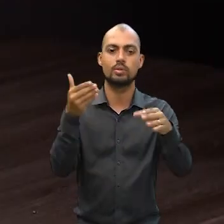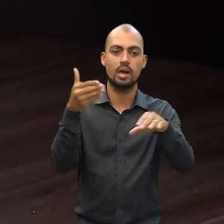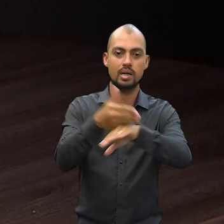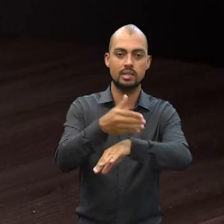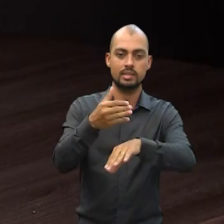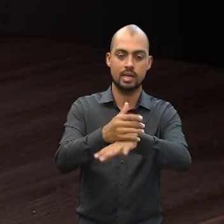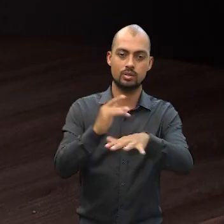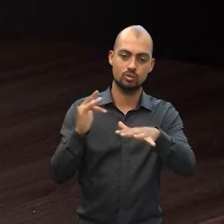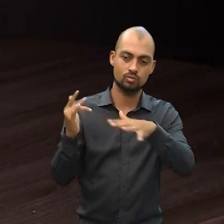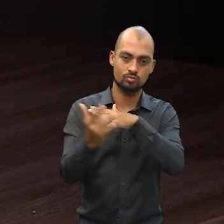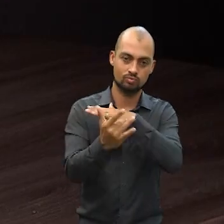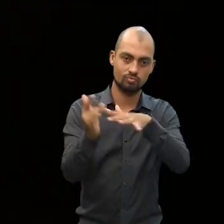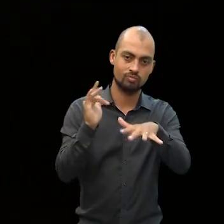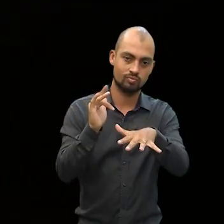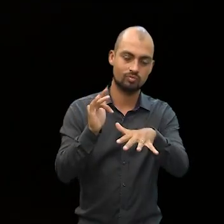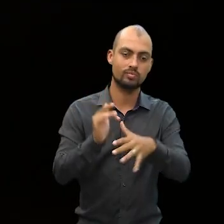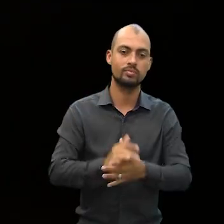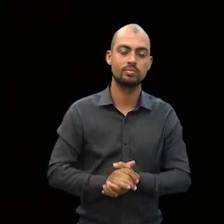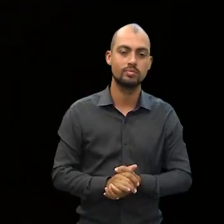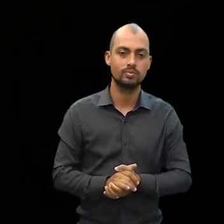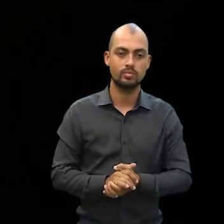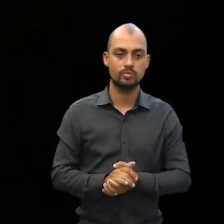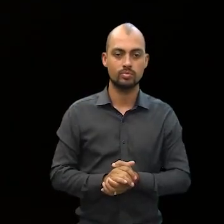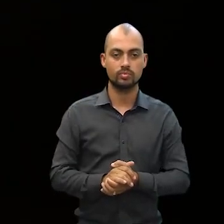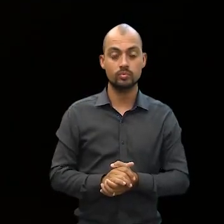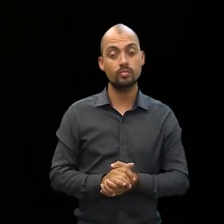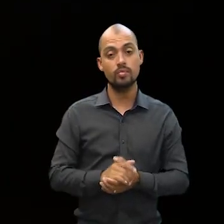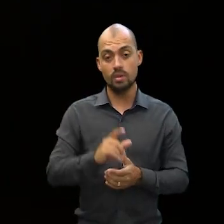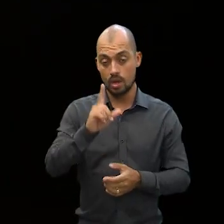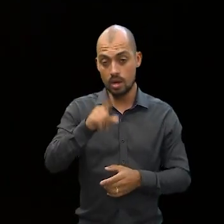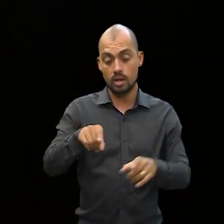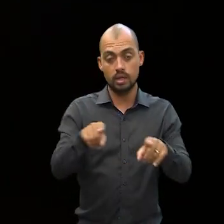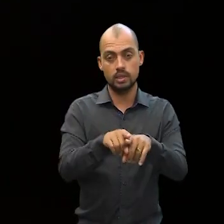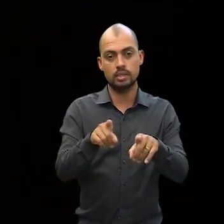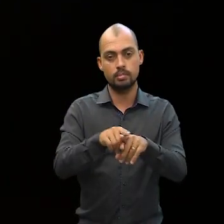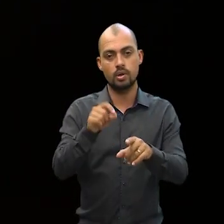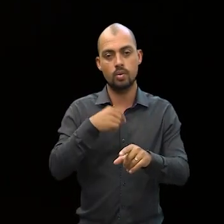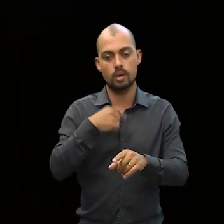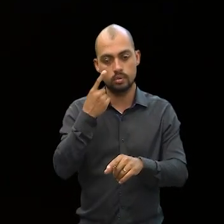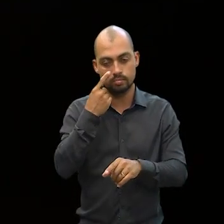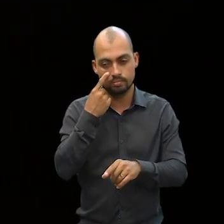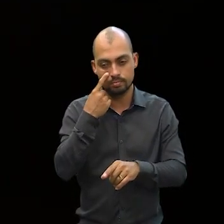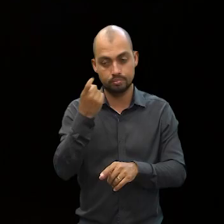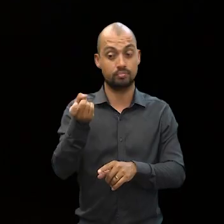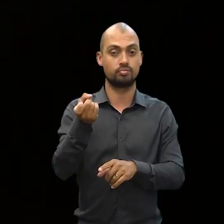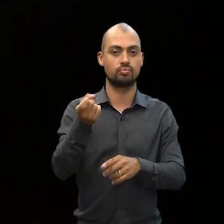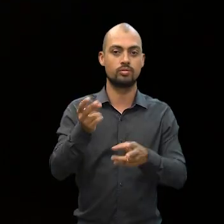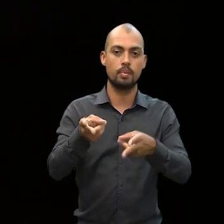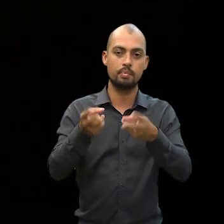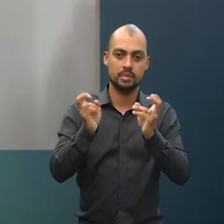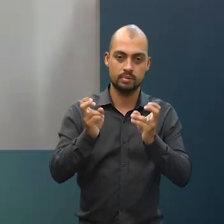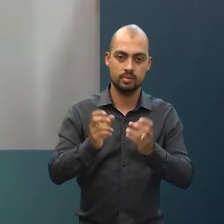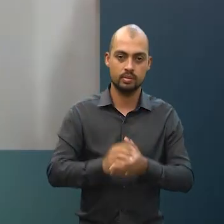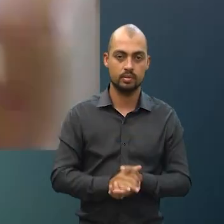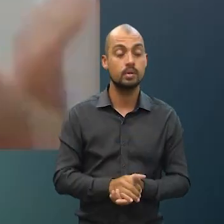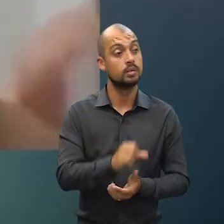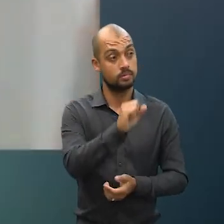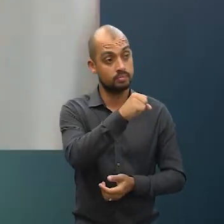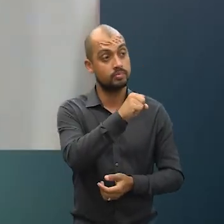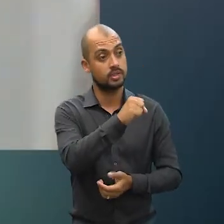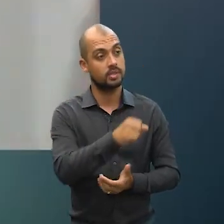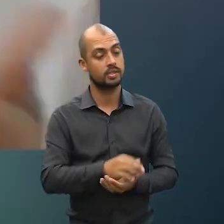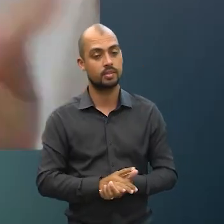pelas plataformas digitais. É um setor também que teve esse olhar. Isso, né? O pessoal